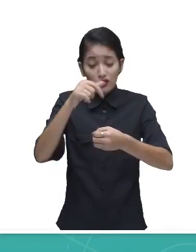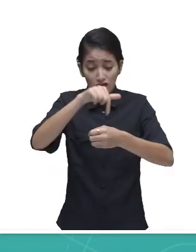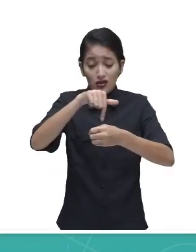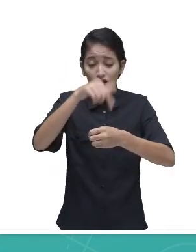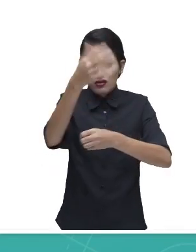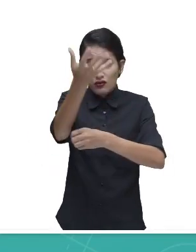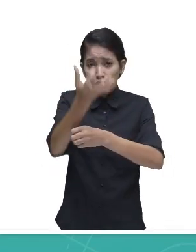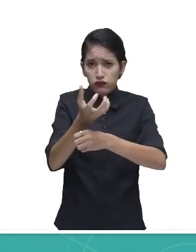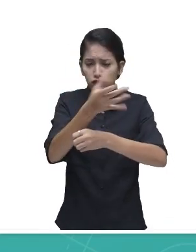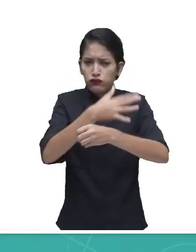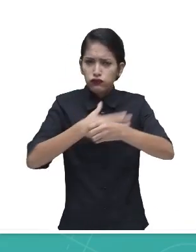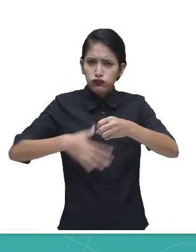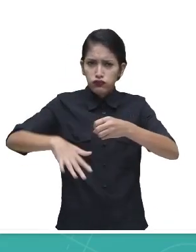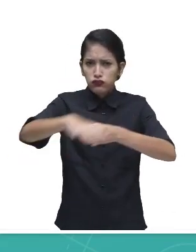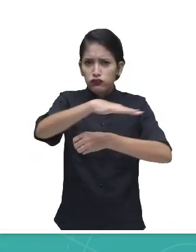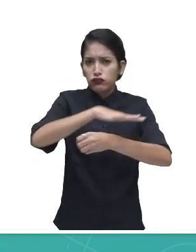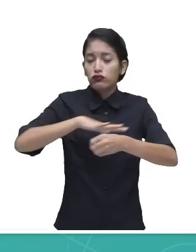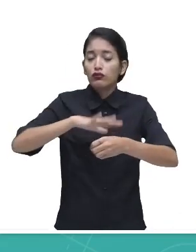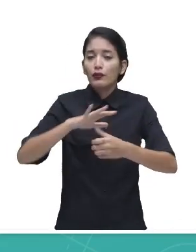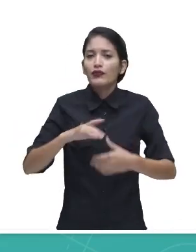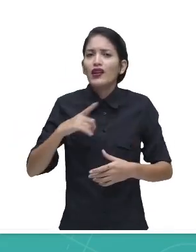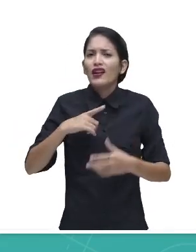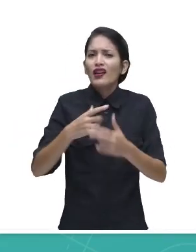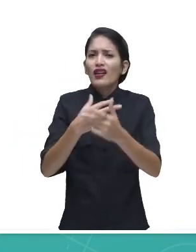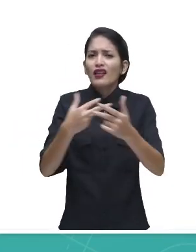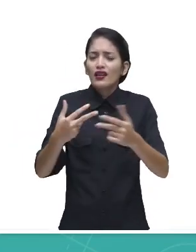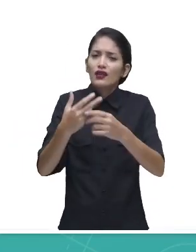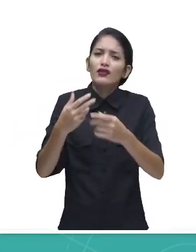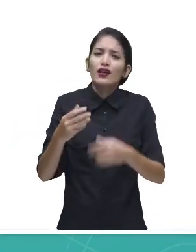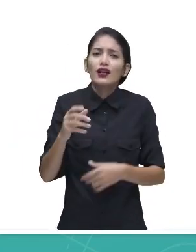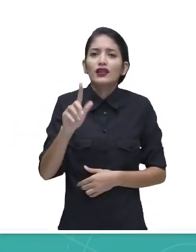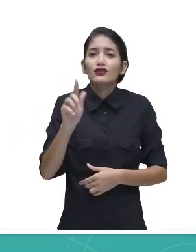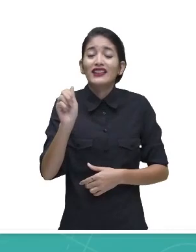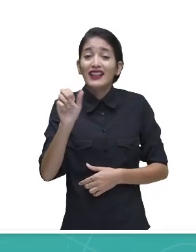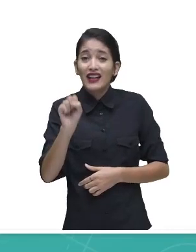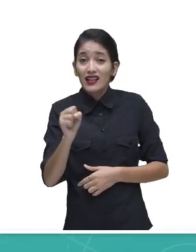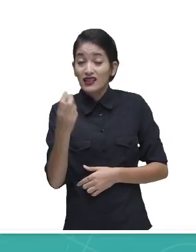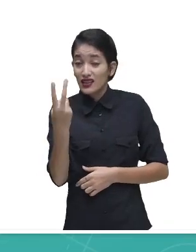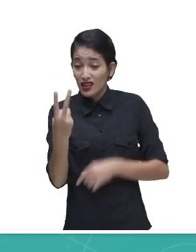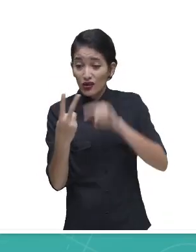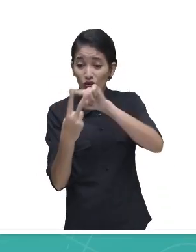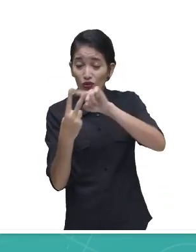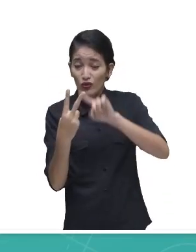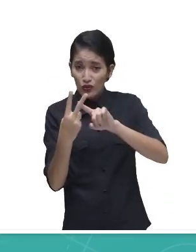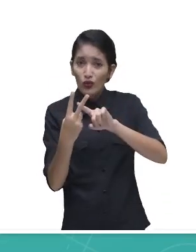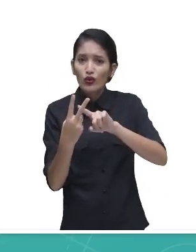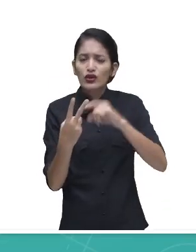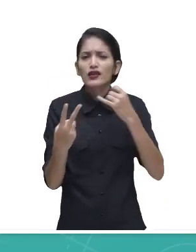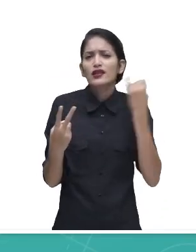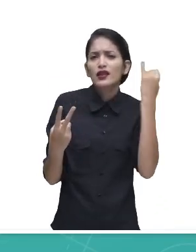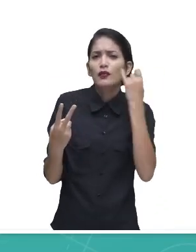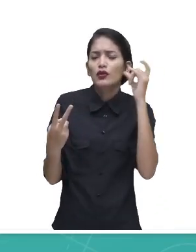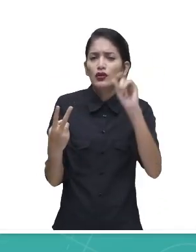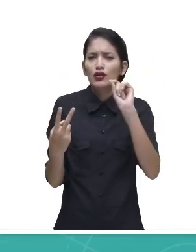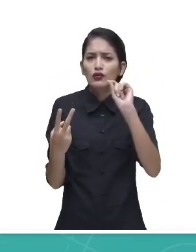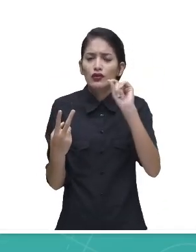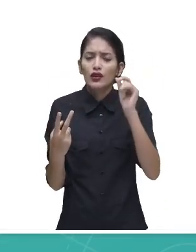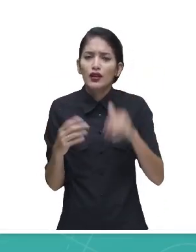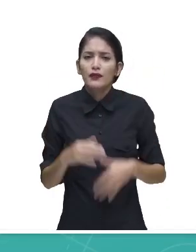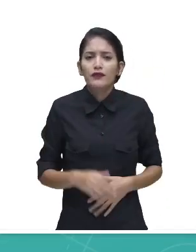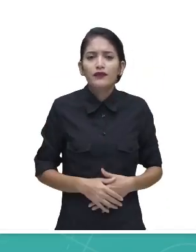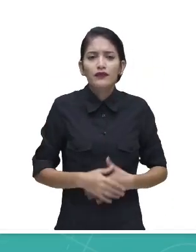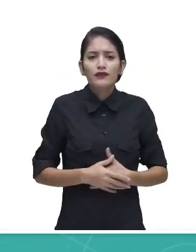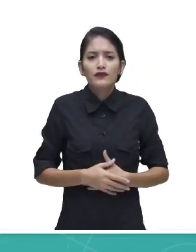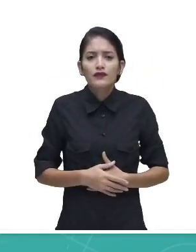essa camada de ar, ela é composta por vários gases, mas dois tem grande quantidade, que são o